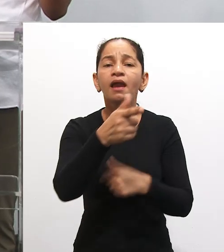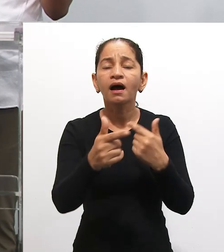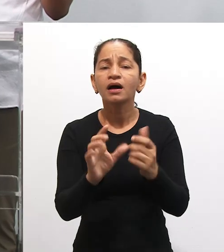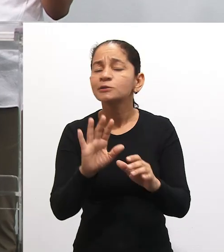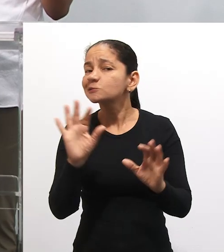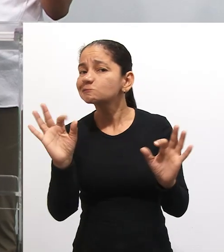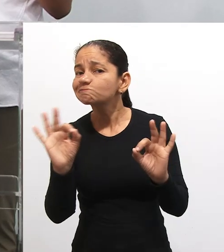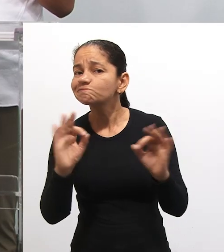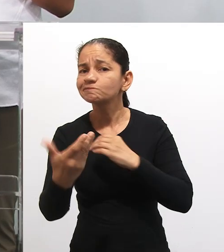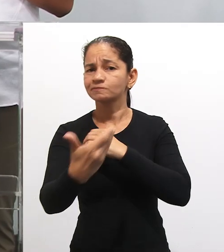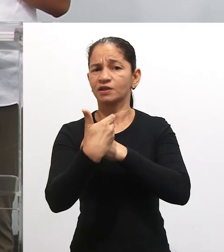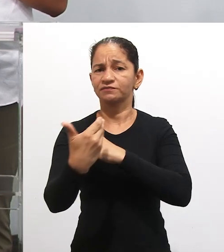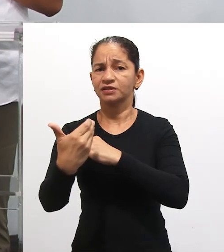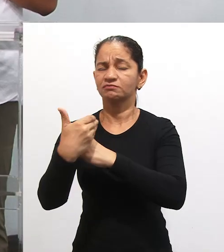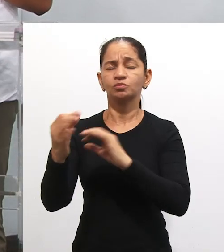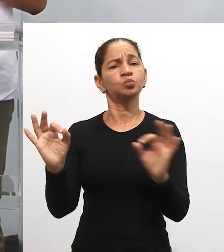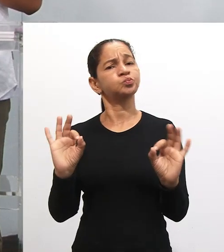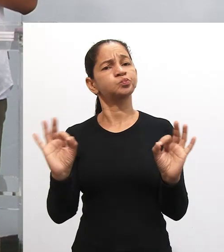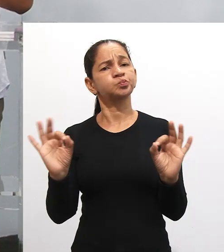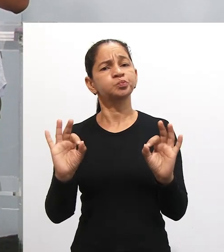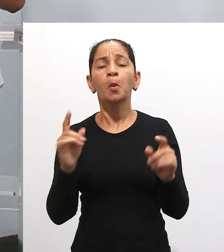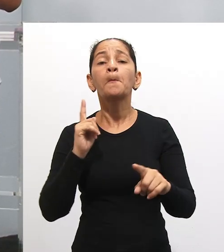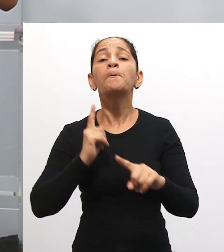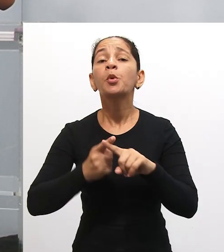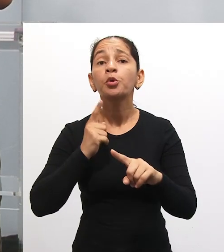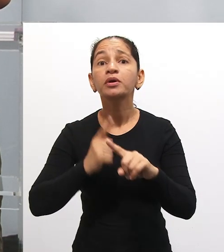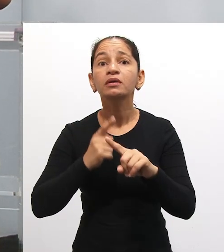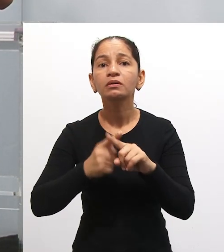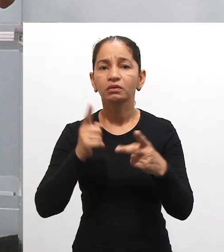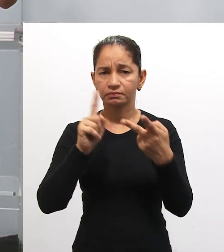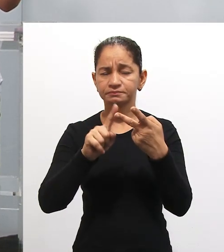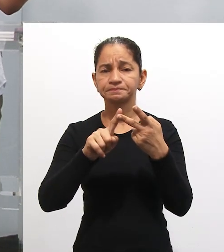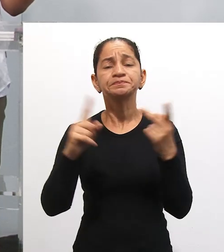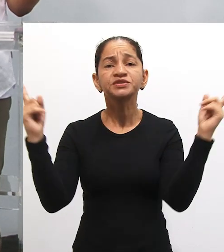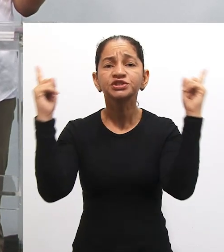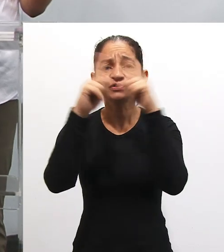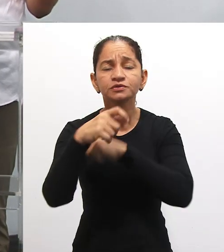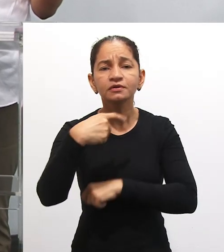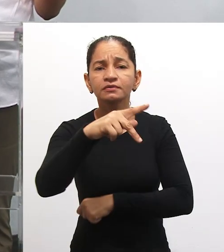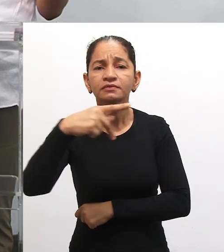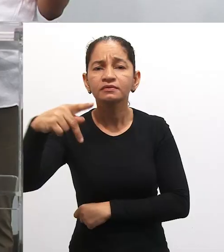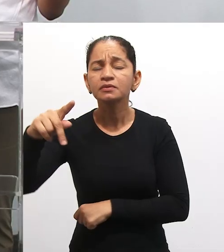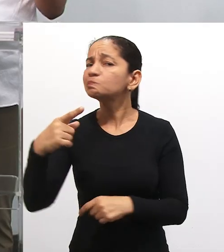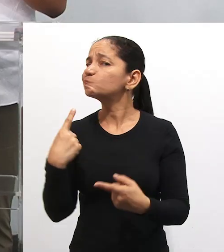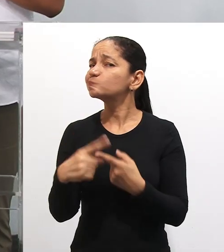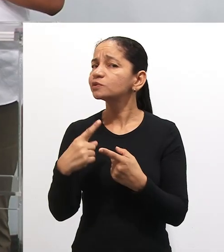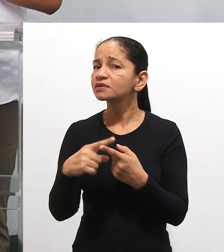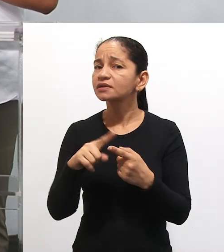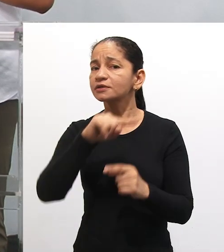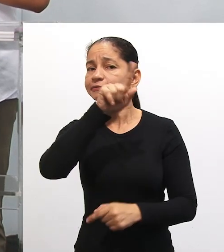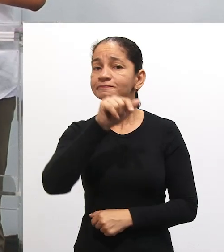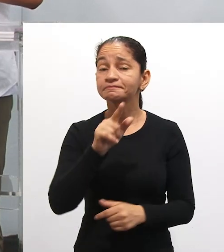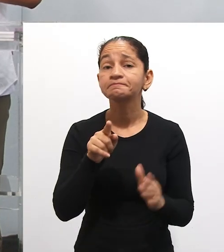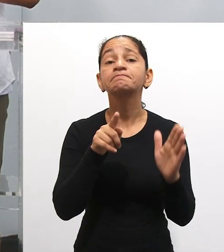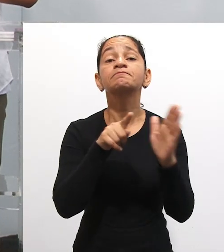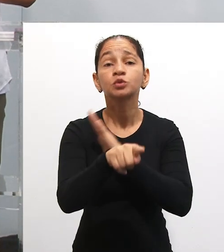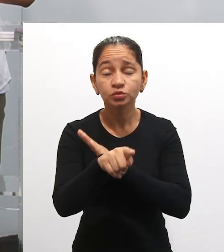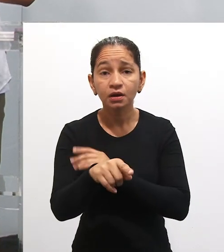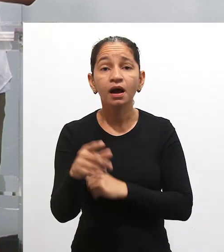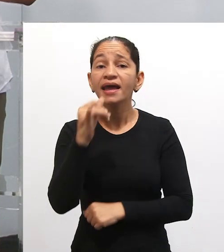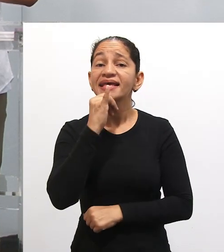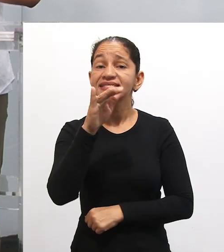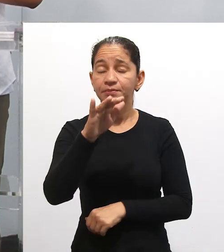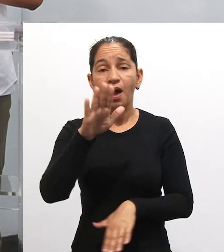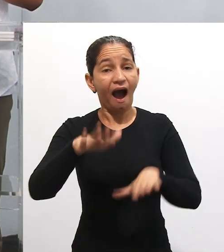acontecendo com esses alunos, que eles não estão participando das atividades virtuais, saber suas dificuldades diárias. Às vezes, o